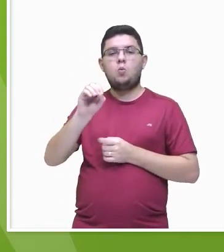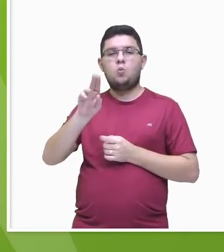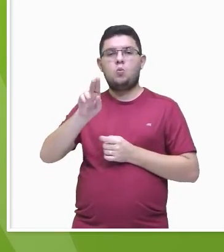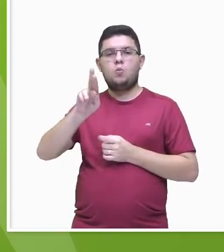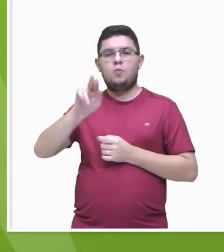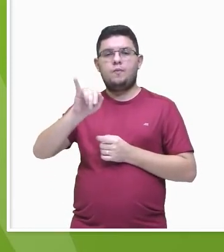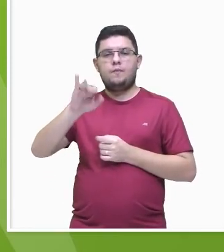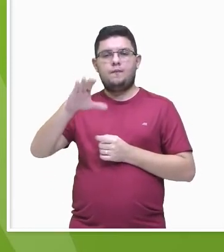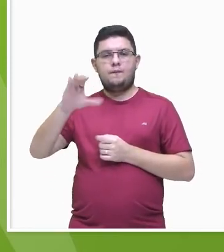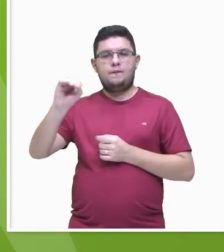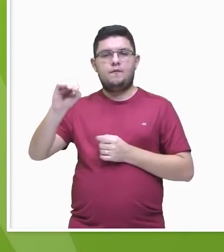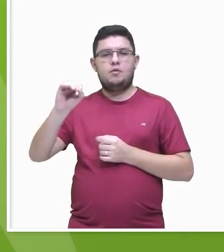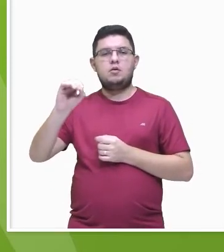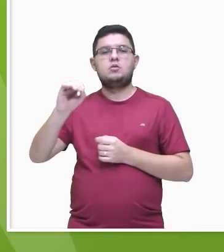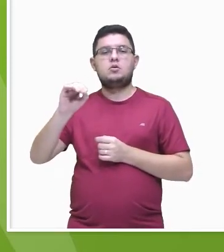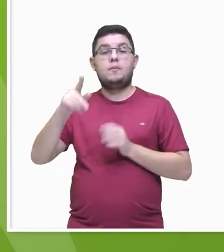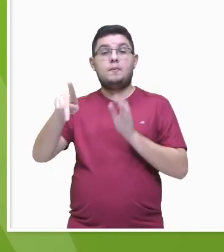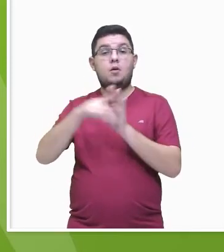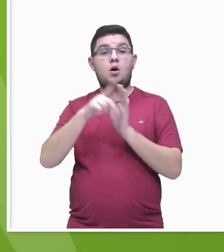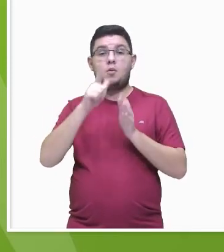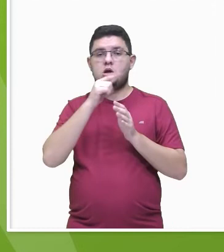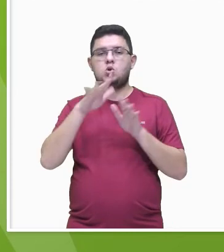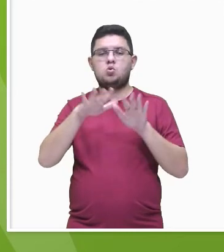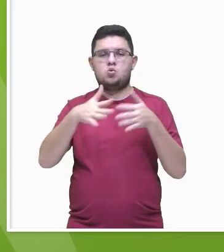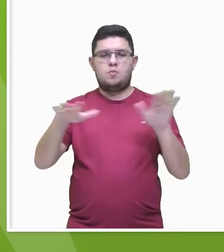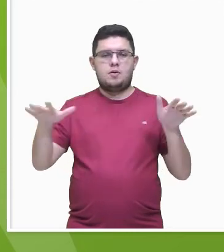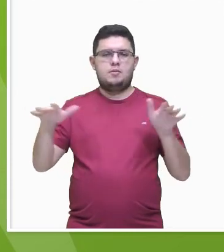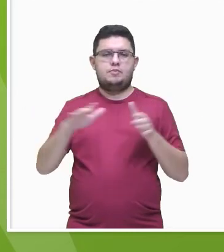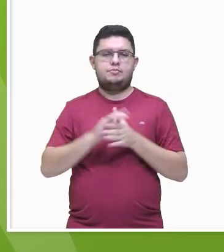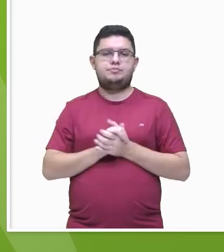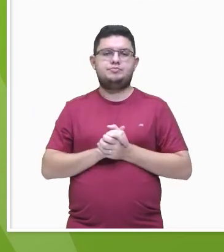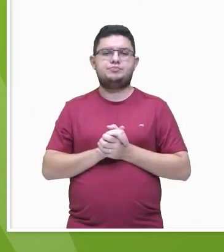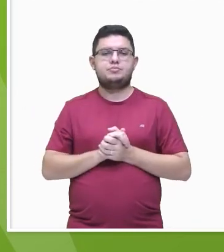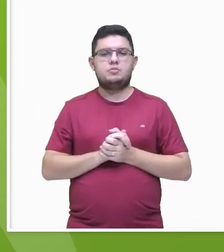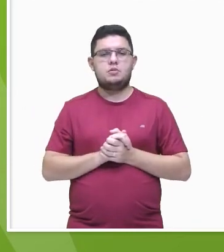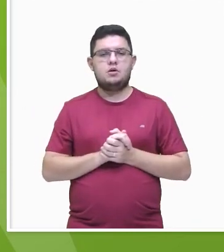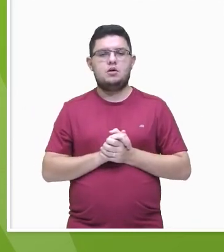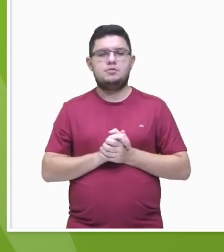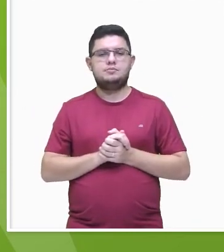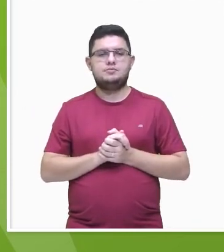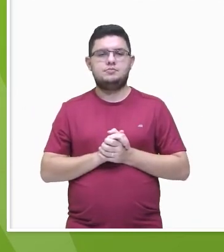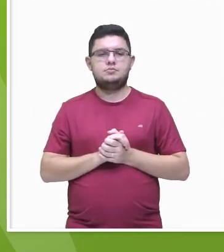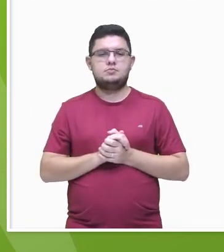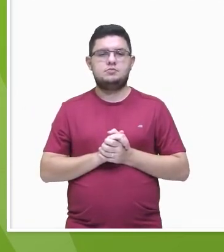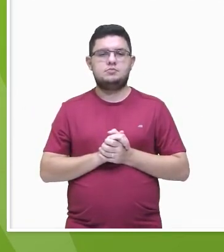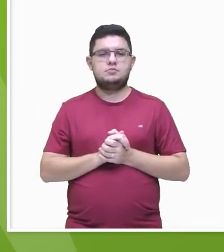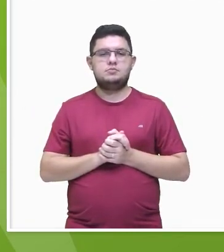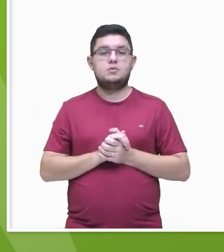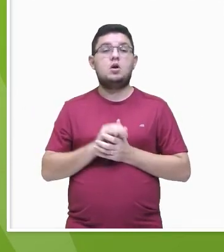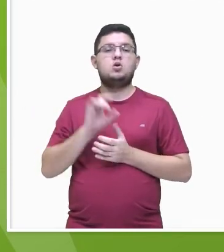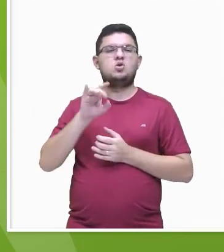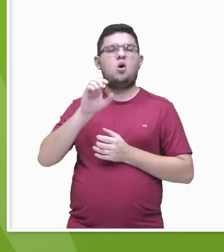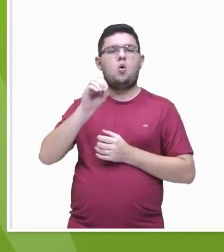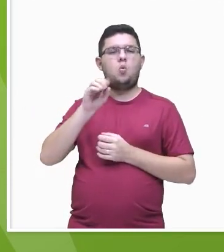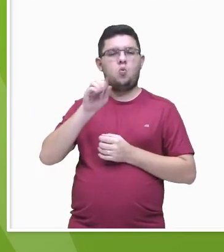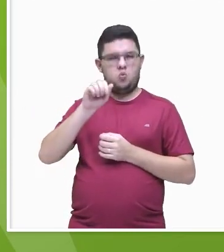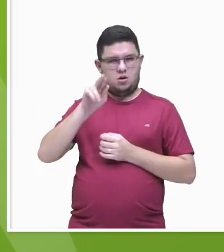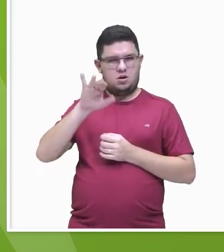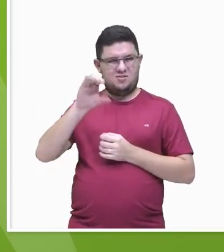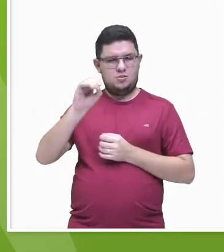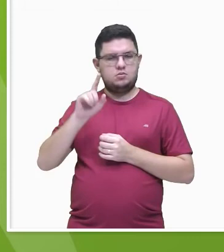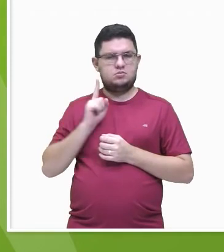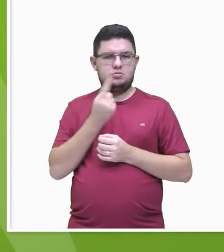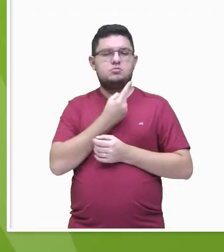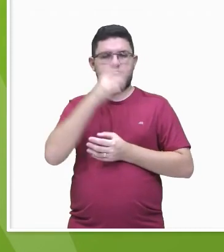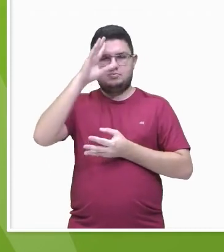O nosso conhecido ouriço do mar. Vou escrever só ouriço, porque a gente já sabe que é do mar, porque eles têm vida marinha, né? A gente só vai